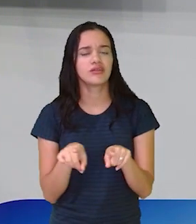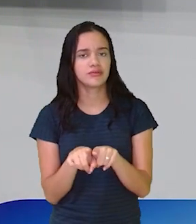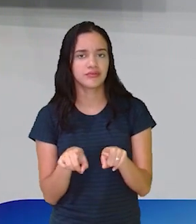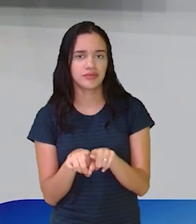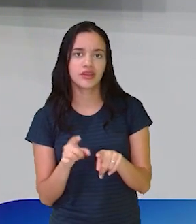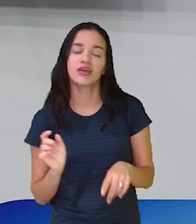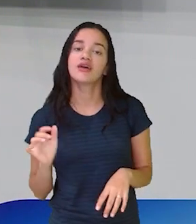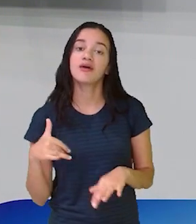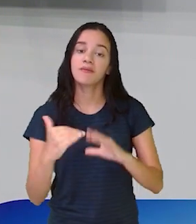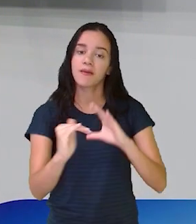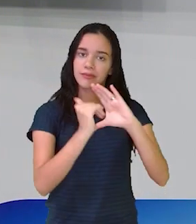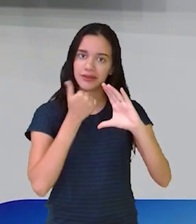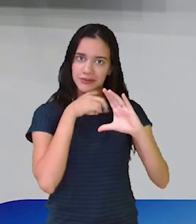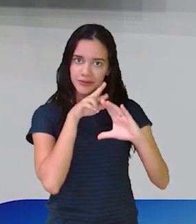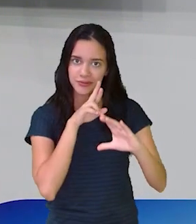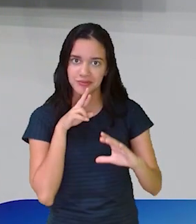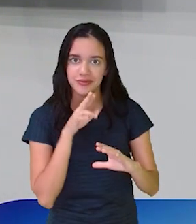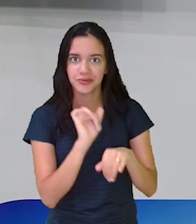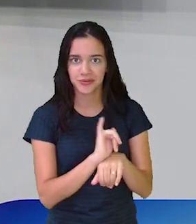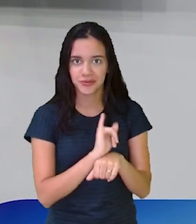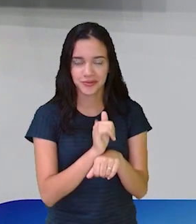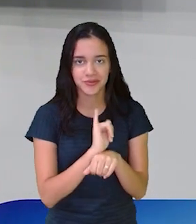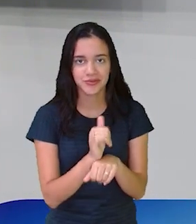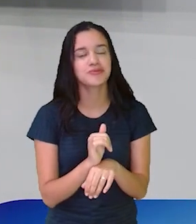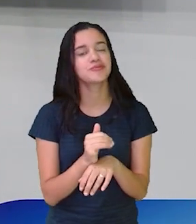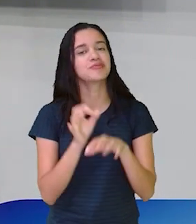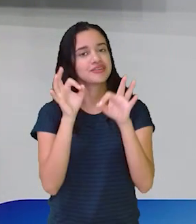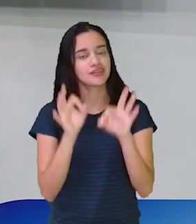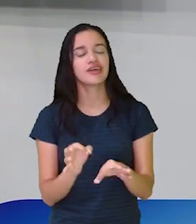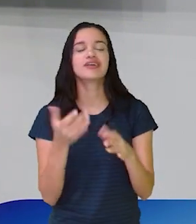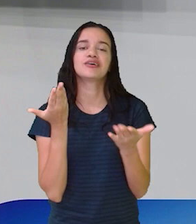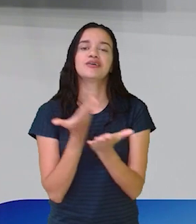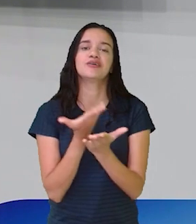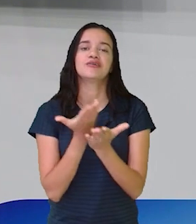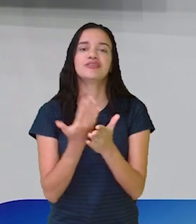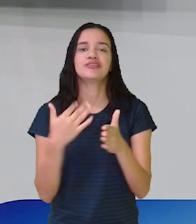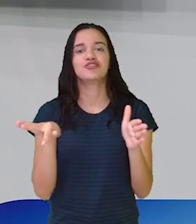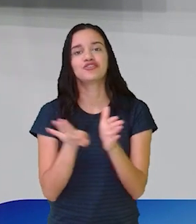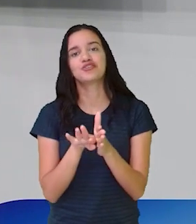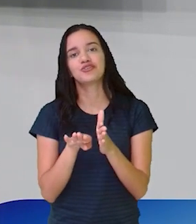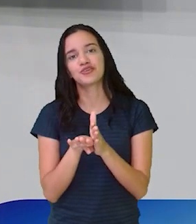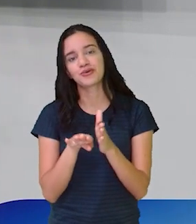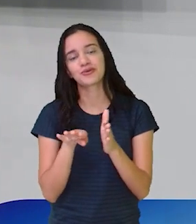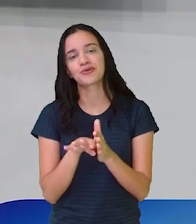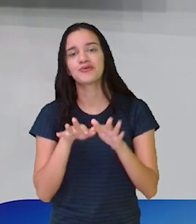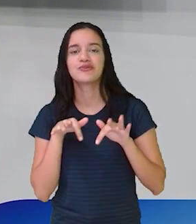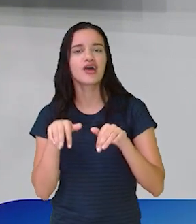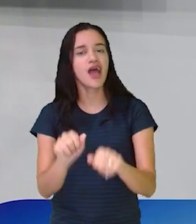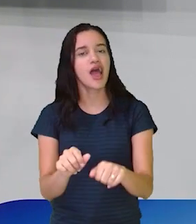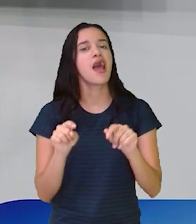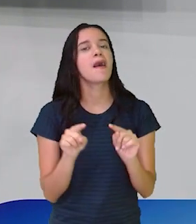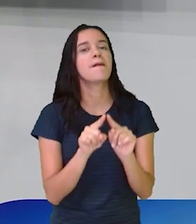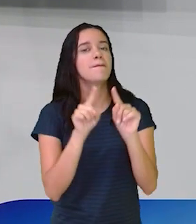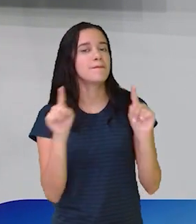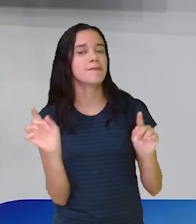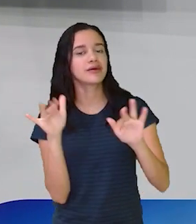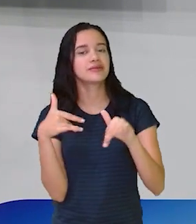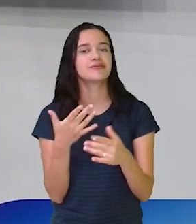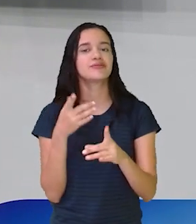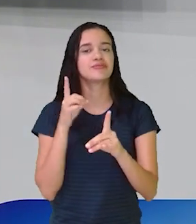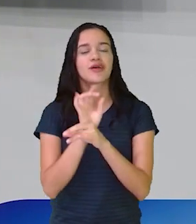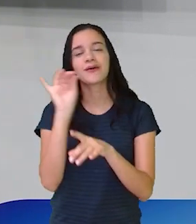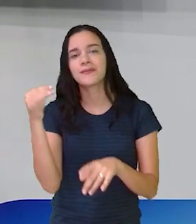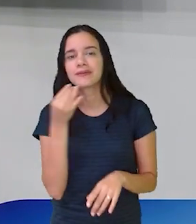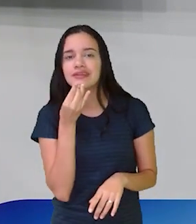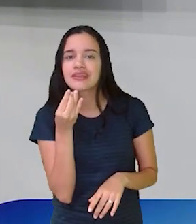print, para me mandar a resposta lá no YouTube. Por hoje, a nossa aula chegou ao fim, mas eu conto com vocês numa próxima